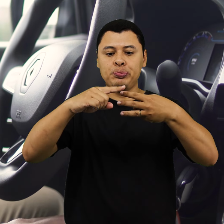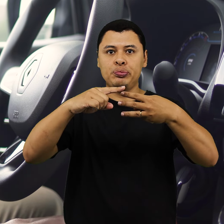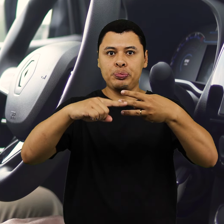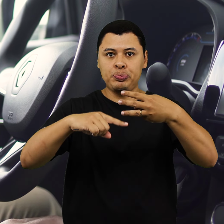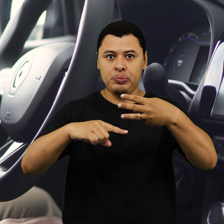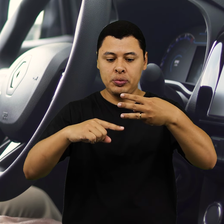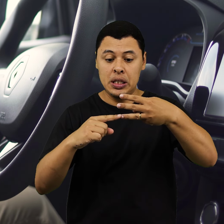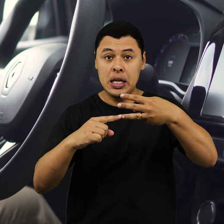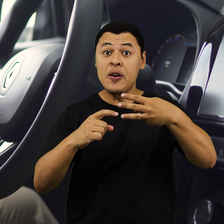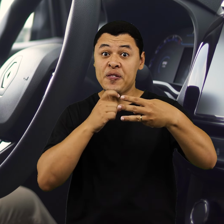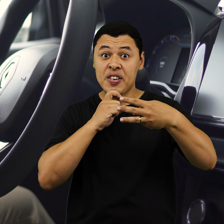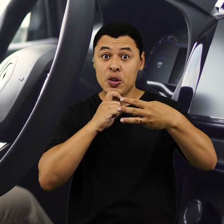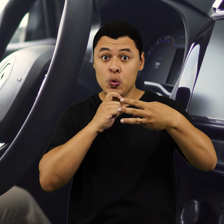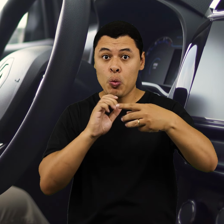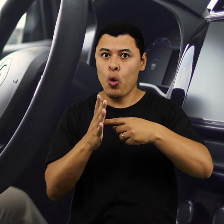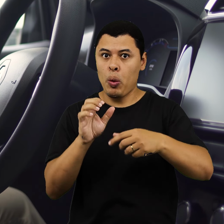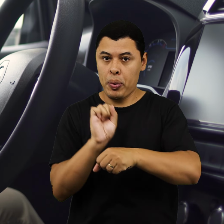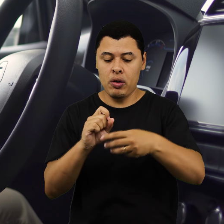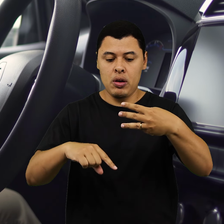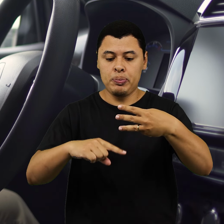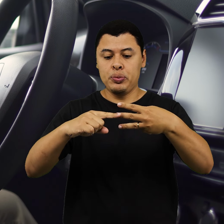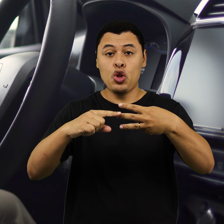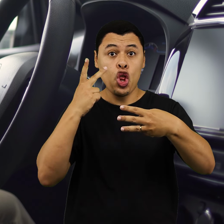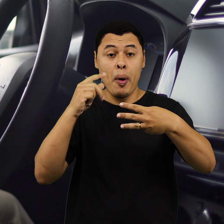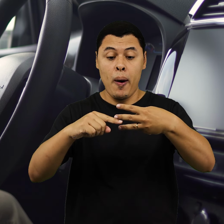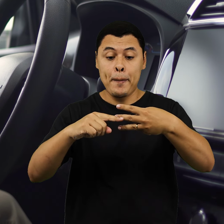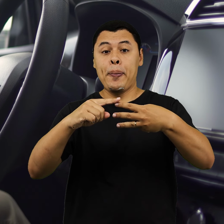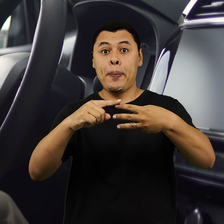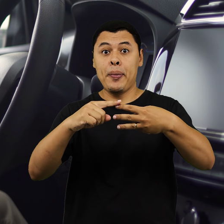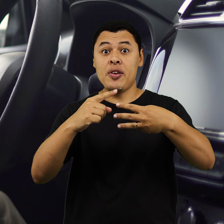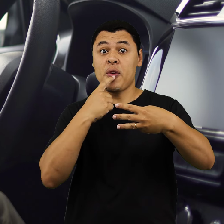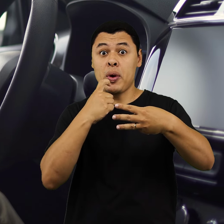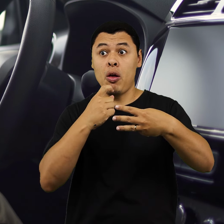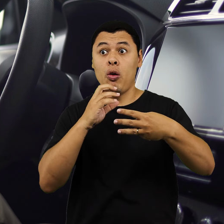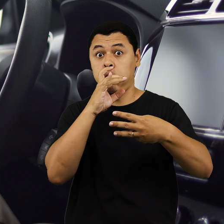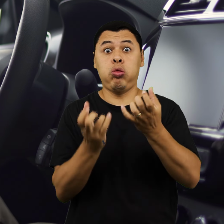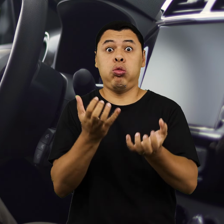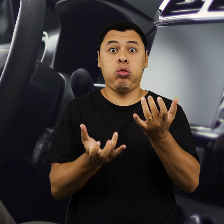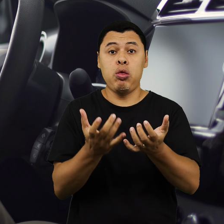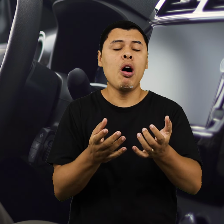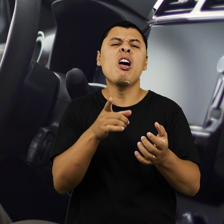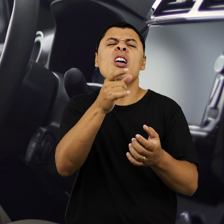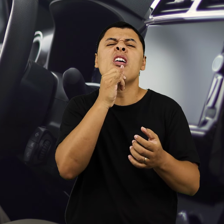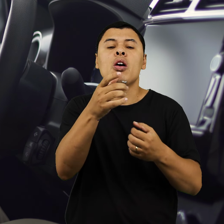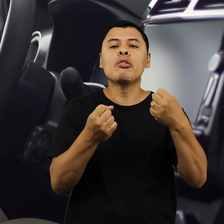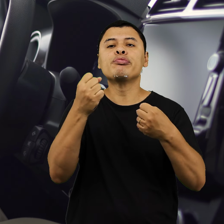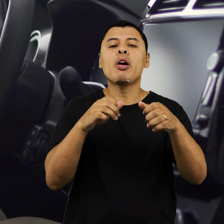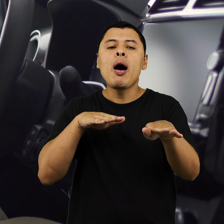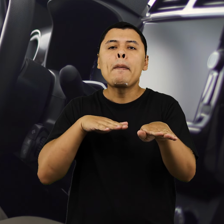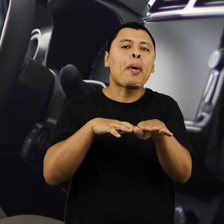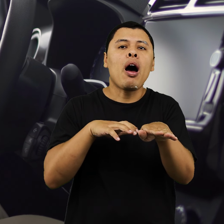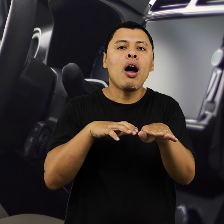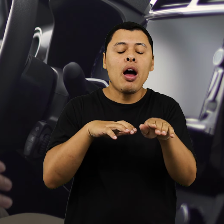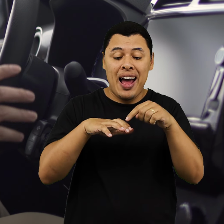estiver superaquecendo. Então, por exemplo, se você dá uma encostadinha em alguém no trânsito, perfurar o radiador, você não vai ver a temperatura subindo, você vai